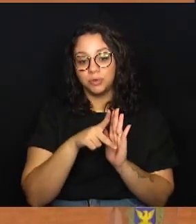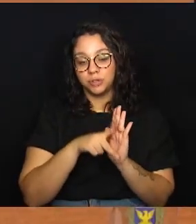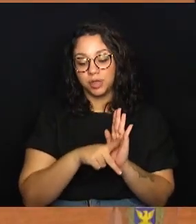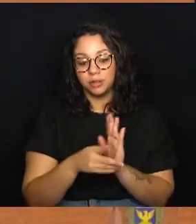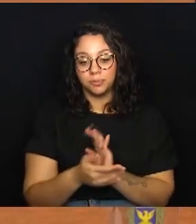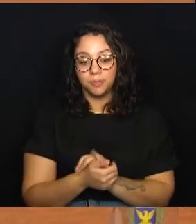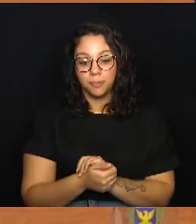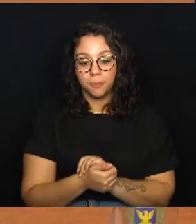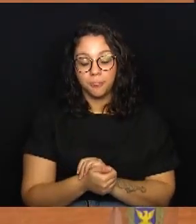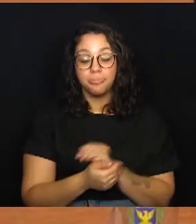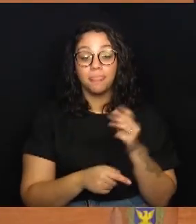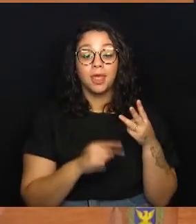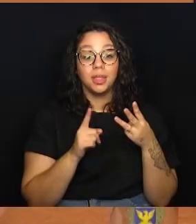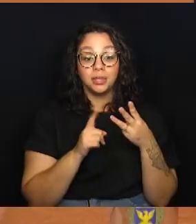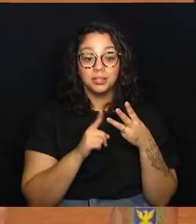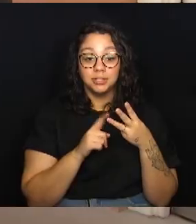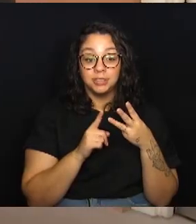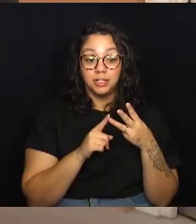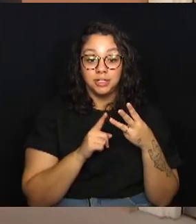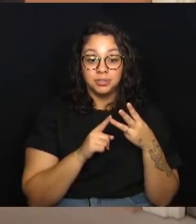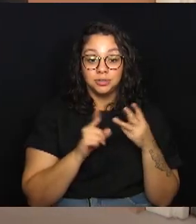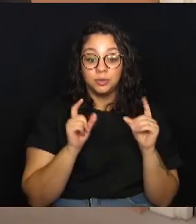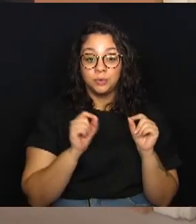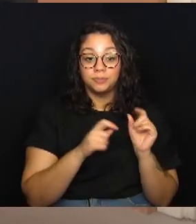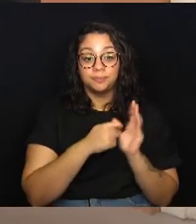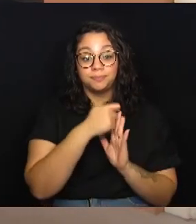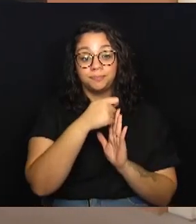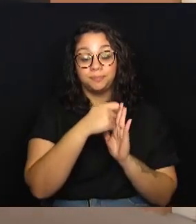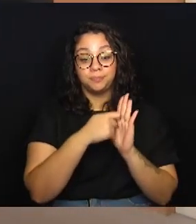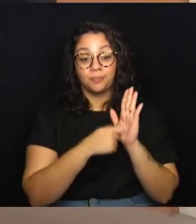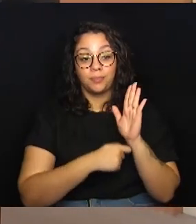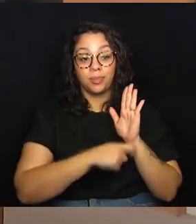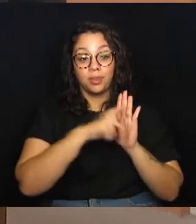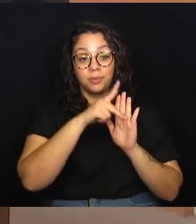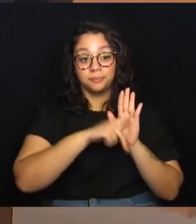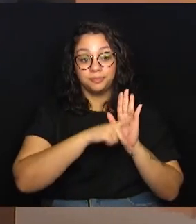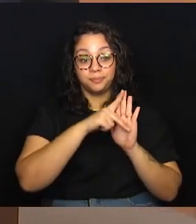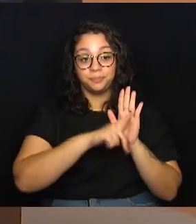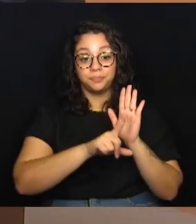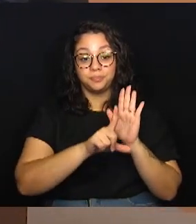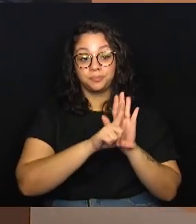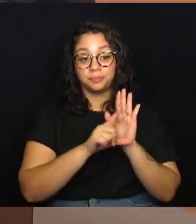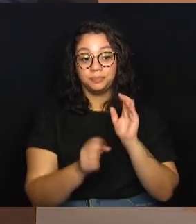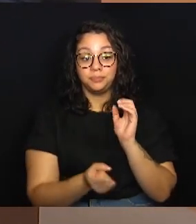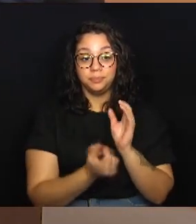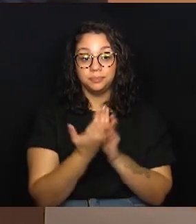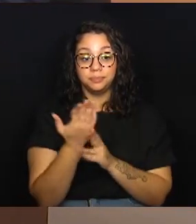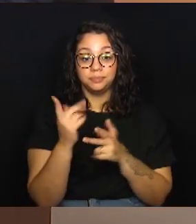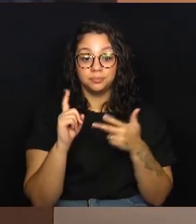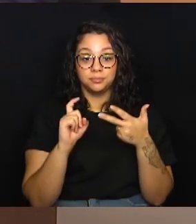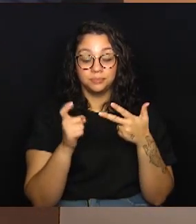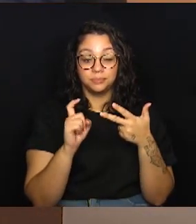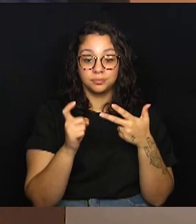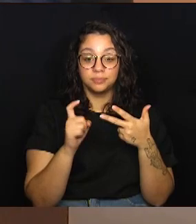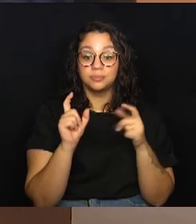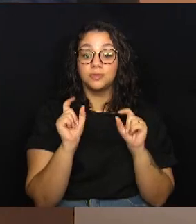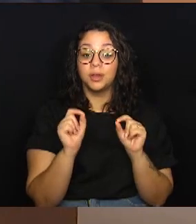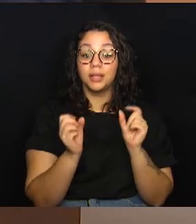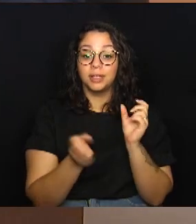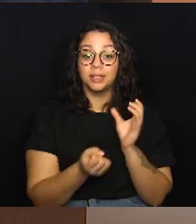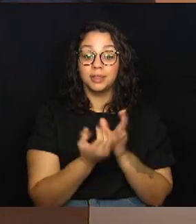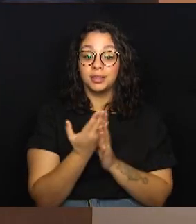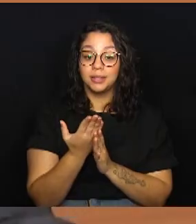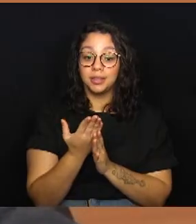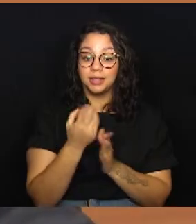aprovado projeto por unanimidade no item 3 os vereadores deram o parecer ao projeto de lei de autoria